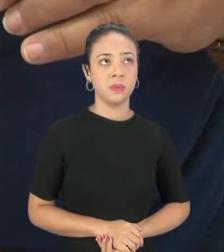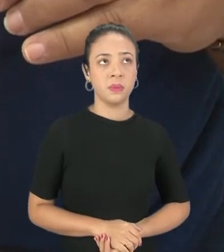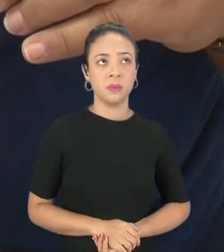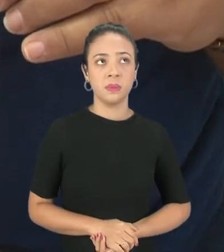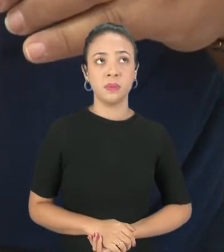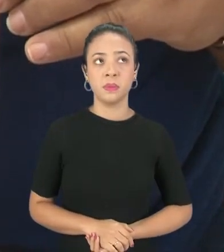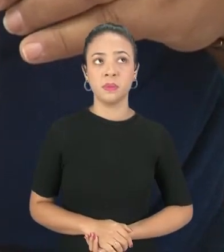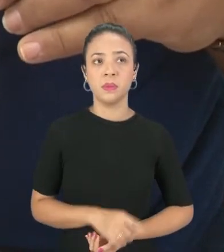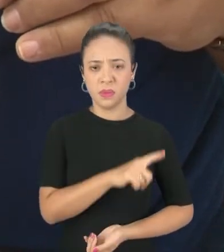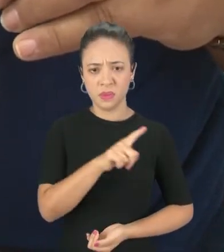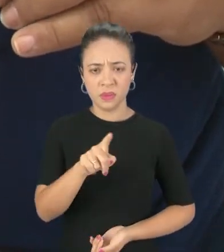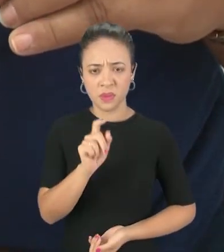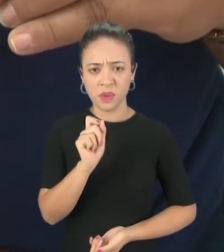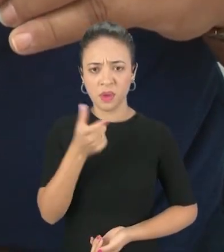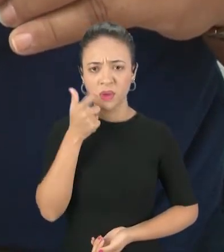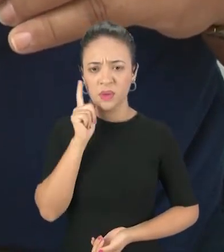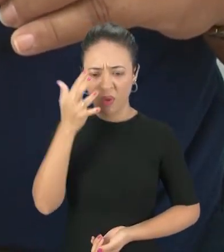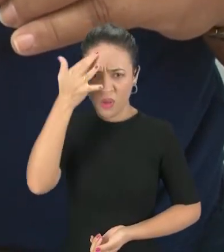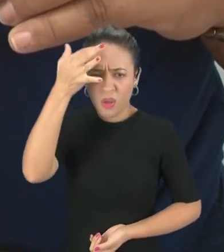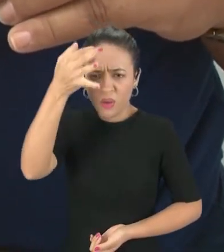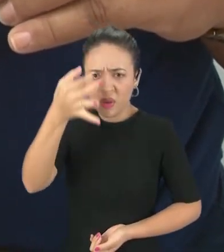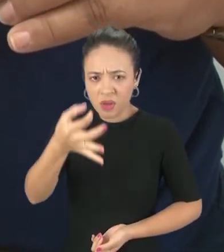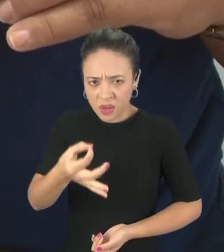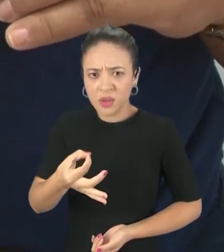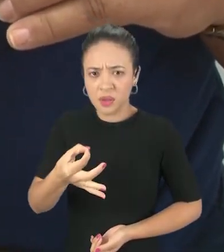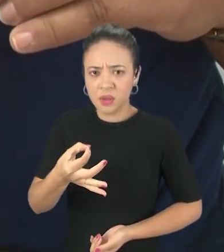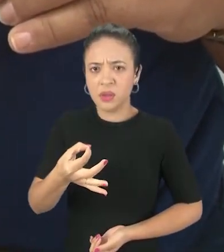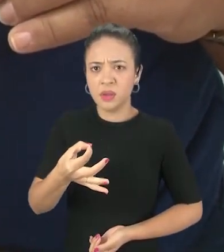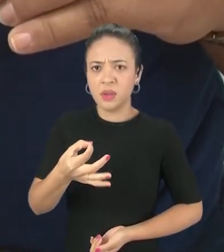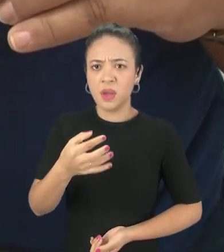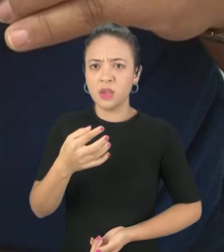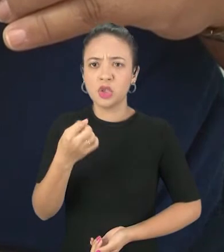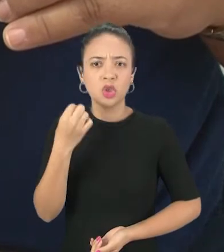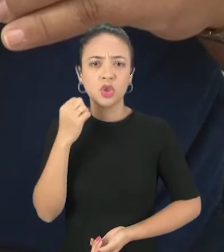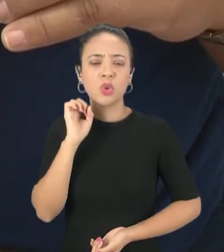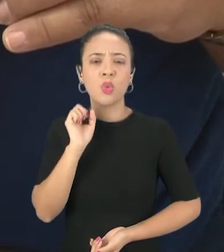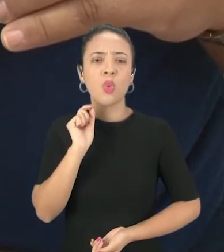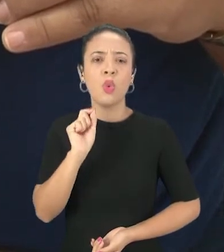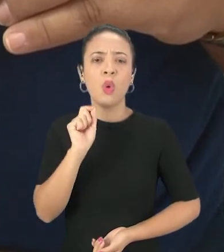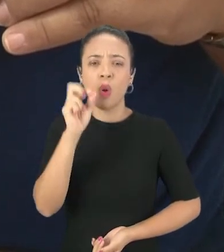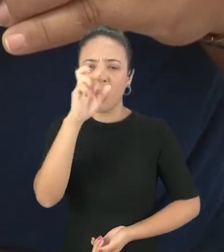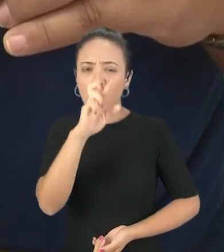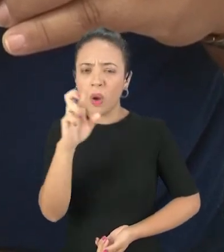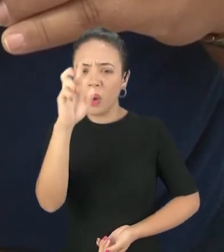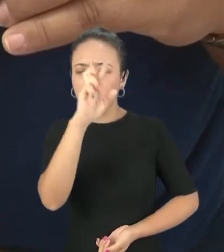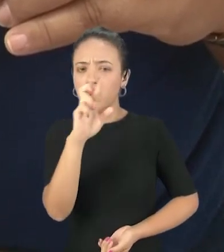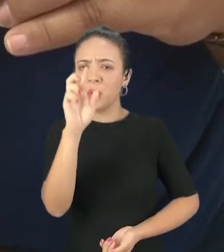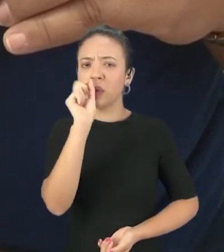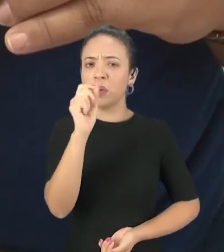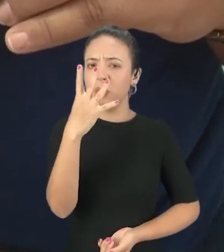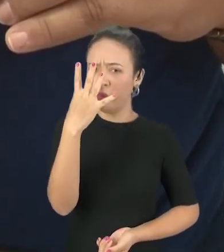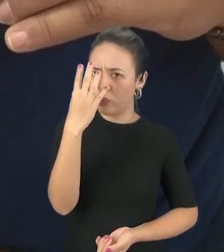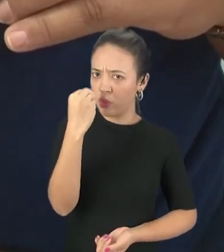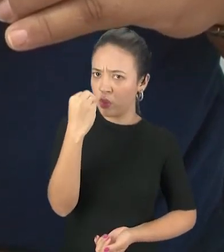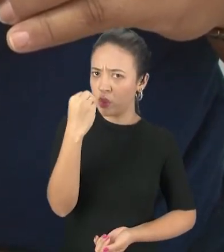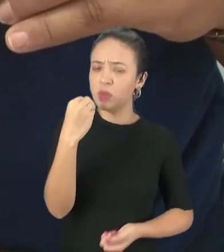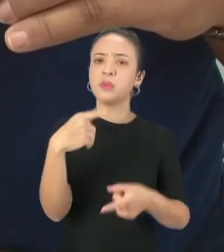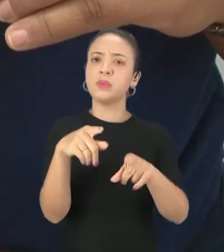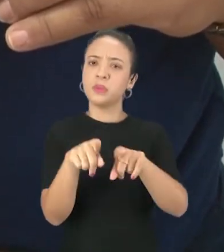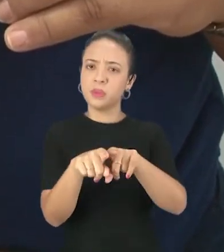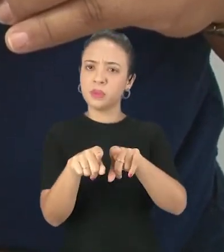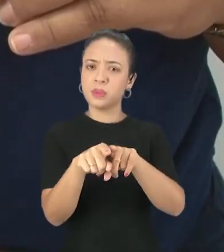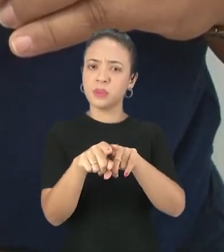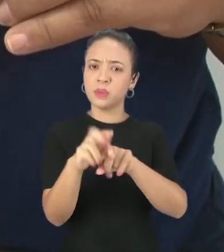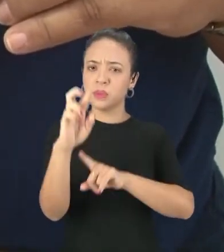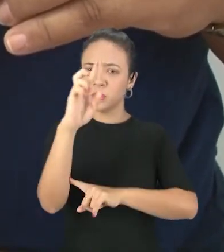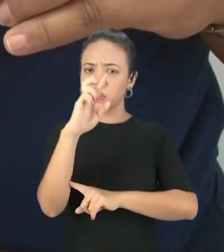Será que vocês conseguem entender ao observar tanto a foto